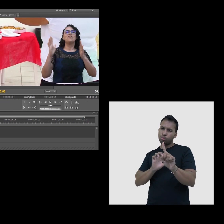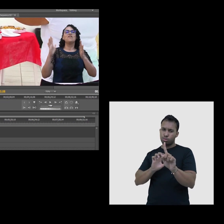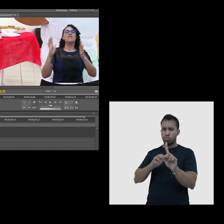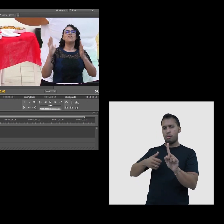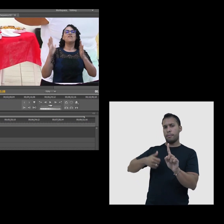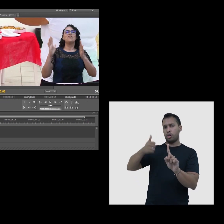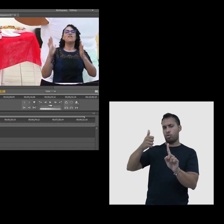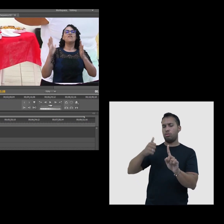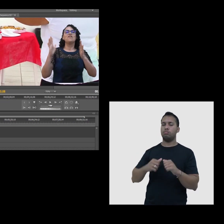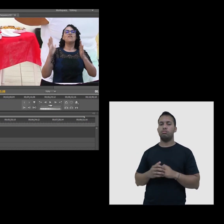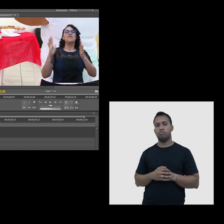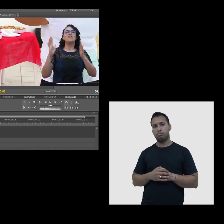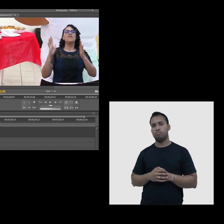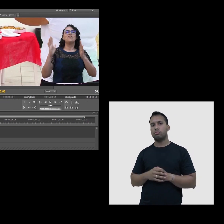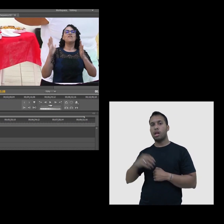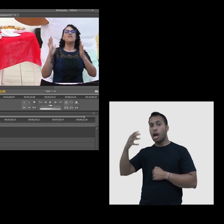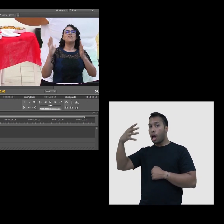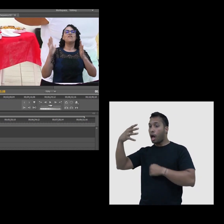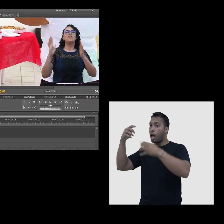Mas ainda não ficou 100%, né?